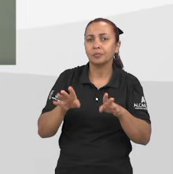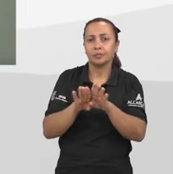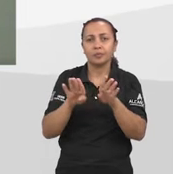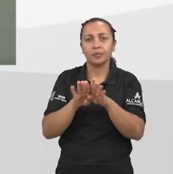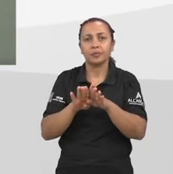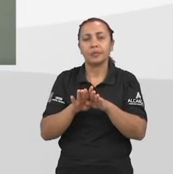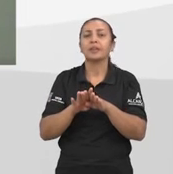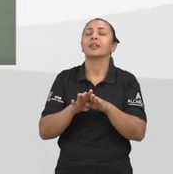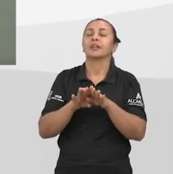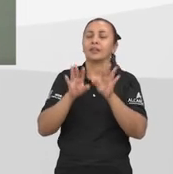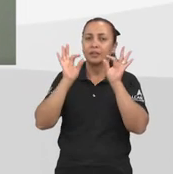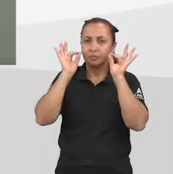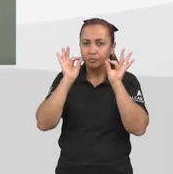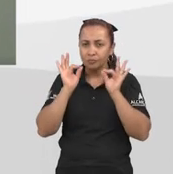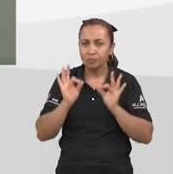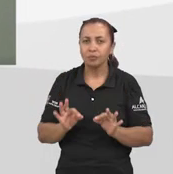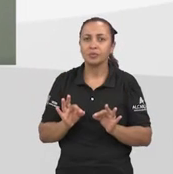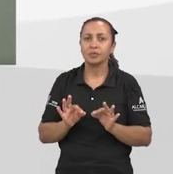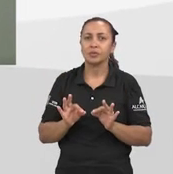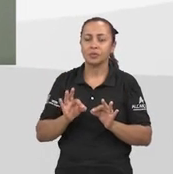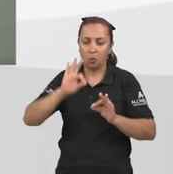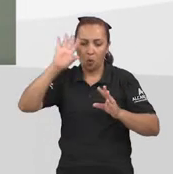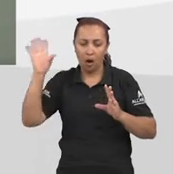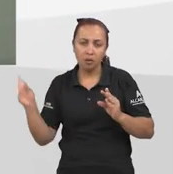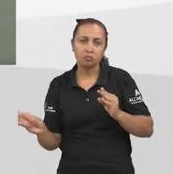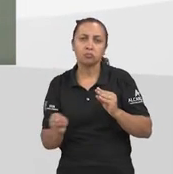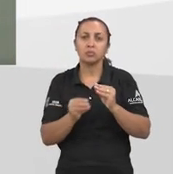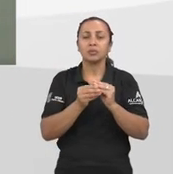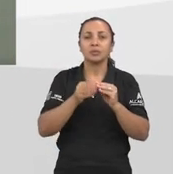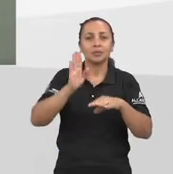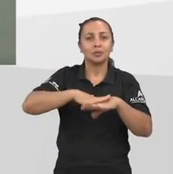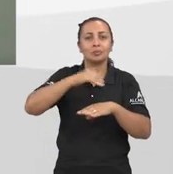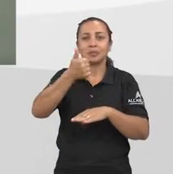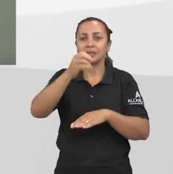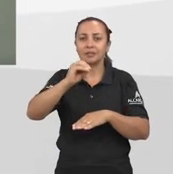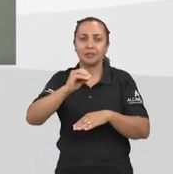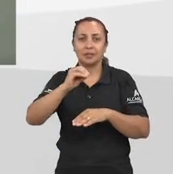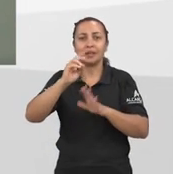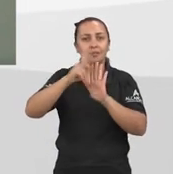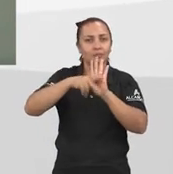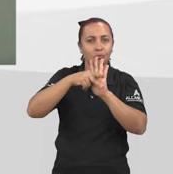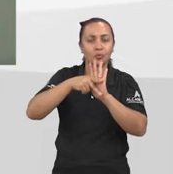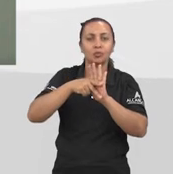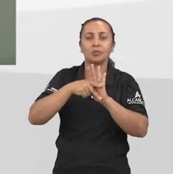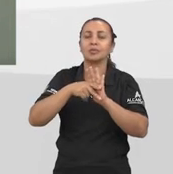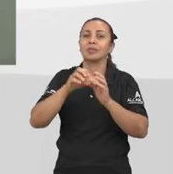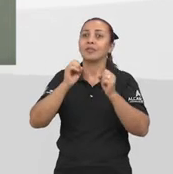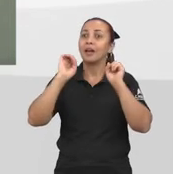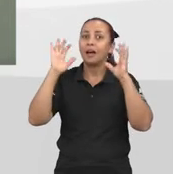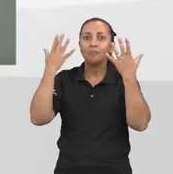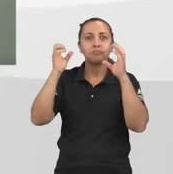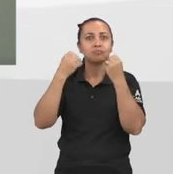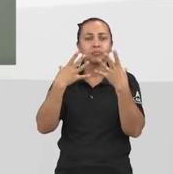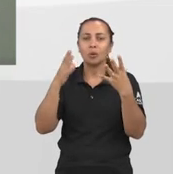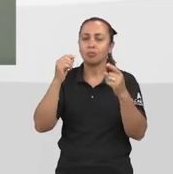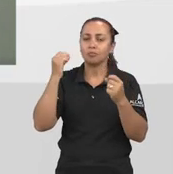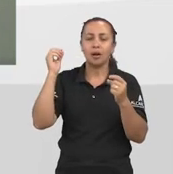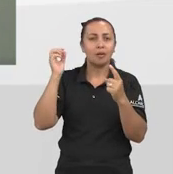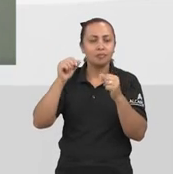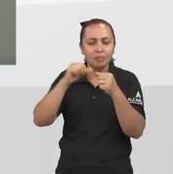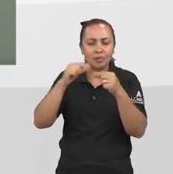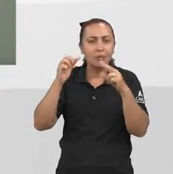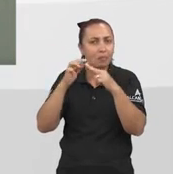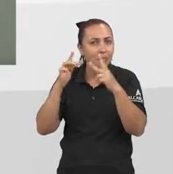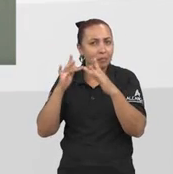que Justamente a implementação de mais dez protótipos vai ser graças ao